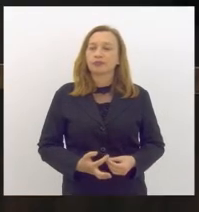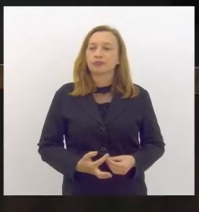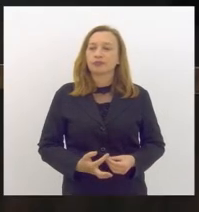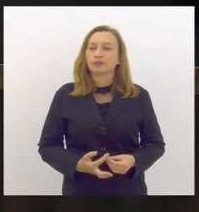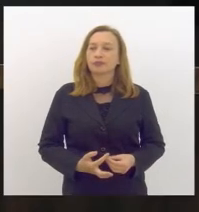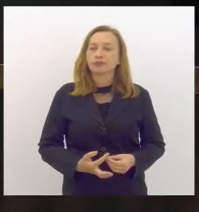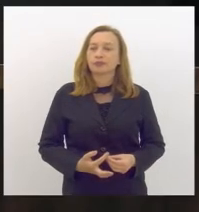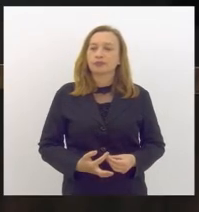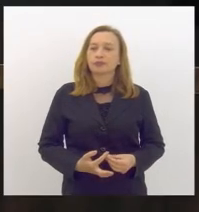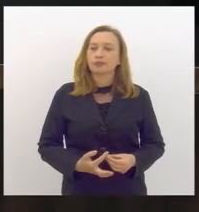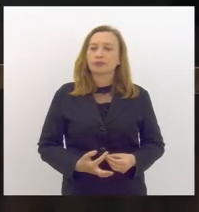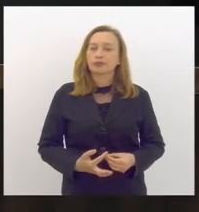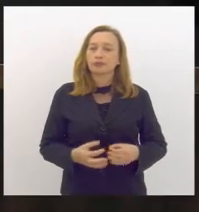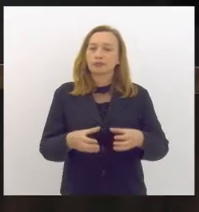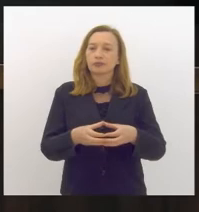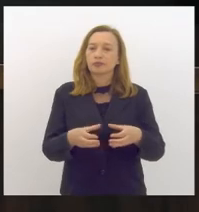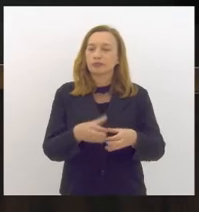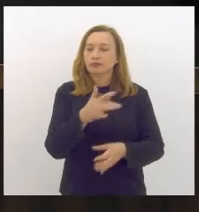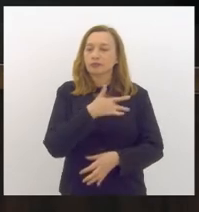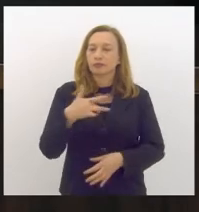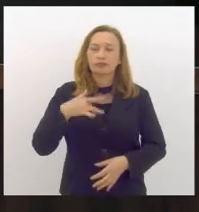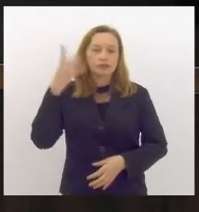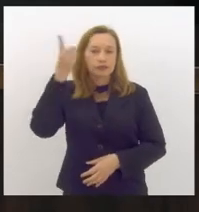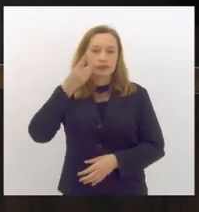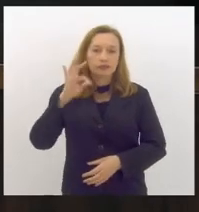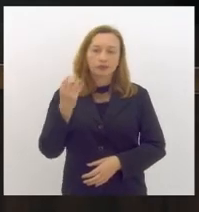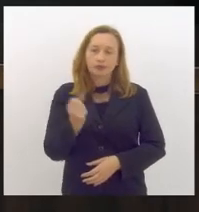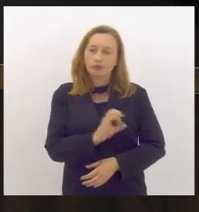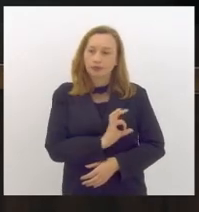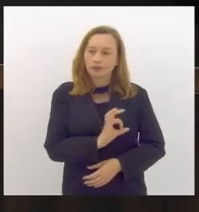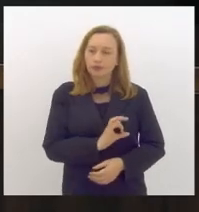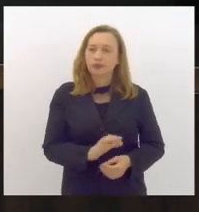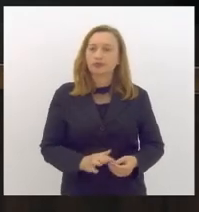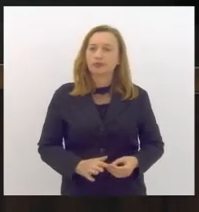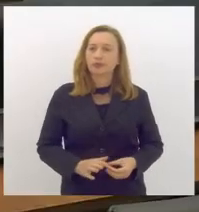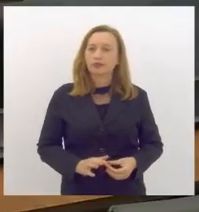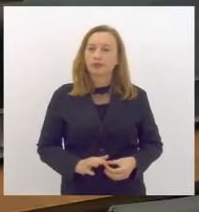Pela Comissão de Saúde, deputada Marta Rocha.